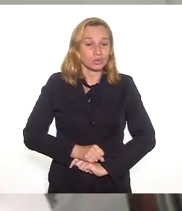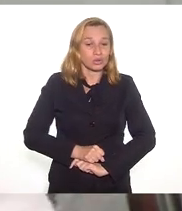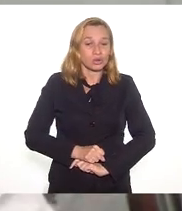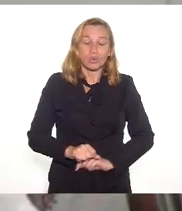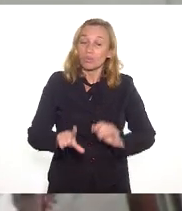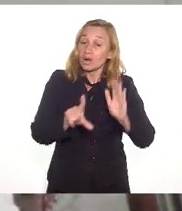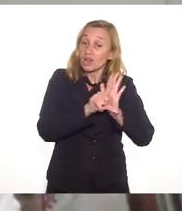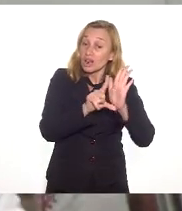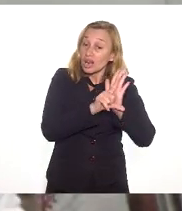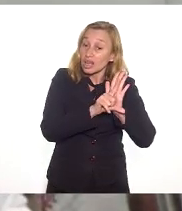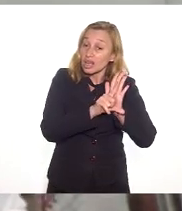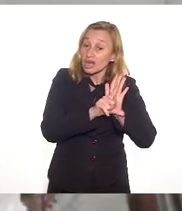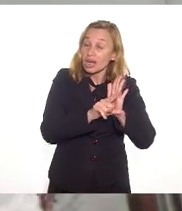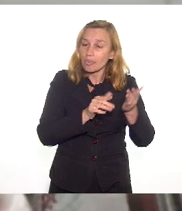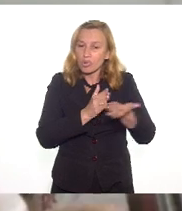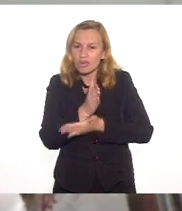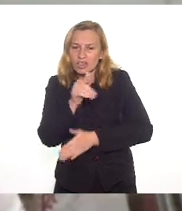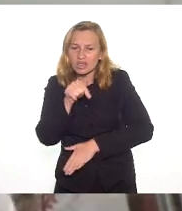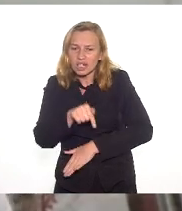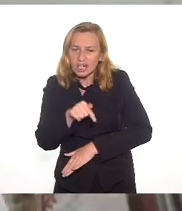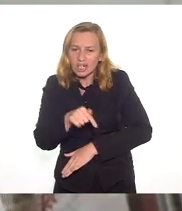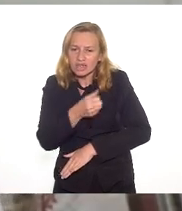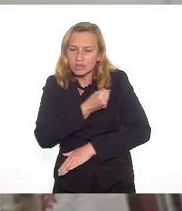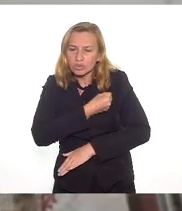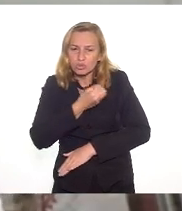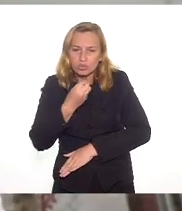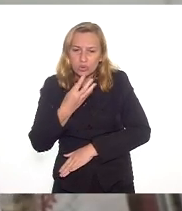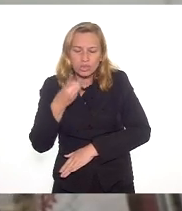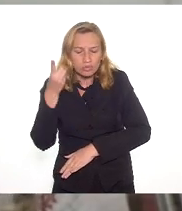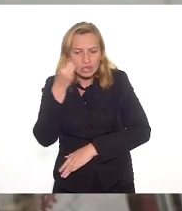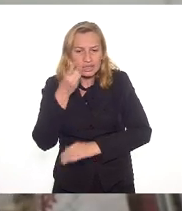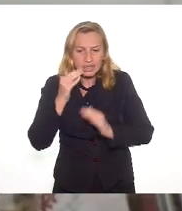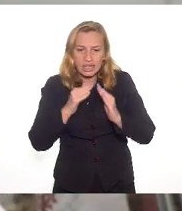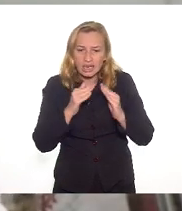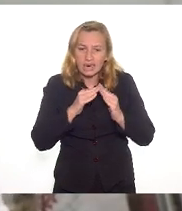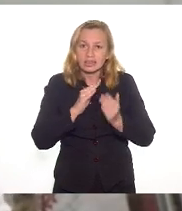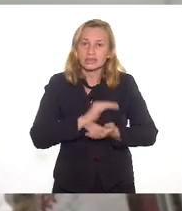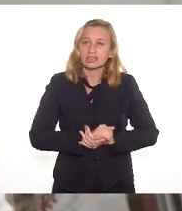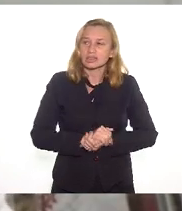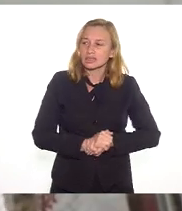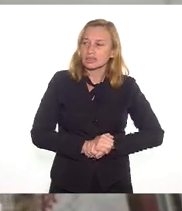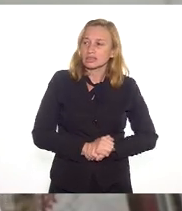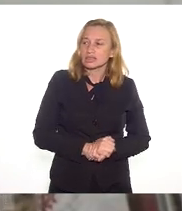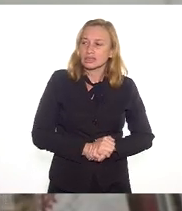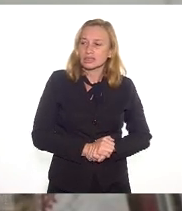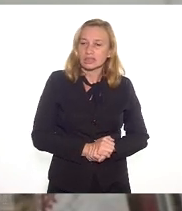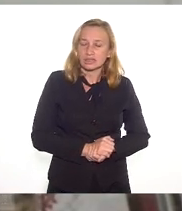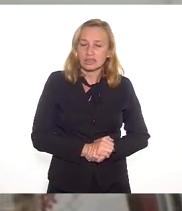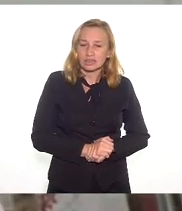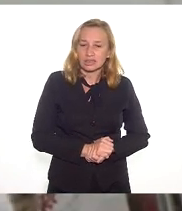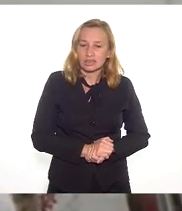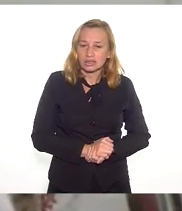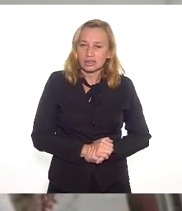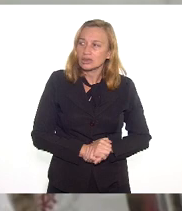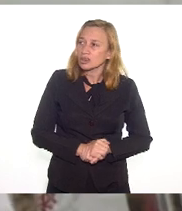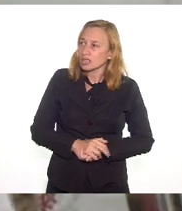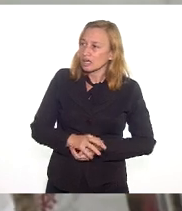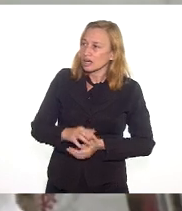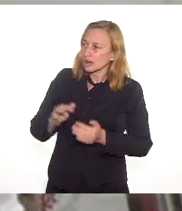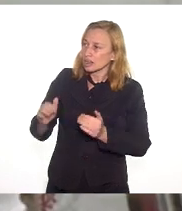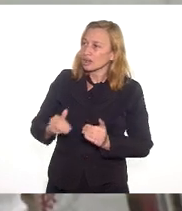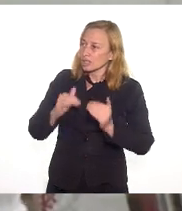lei recentemente aprovada aqui por unanimidade na casa, que estabelece, Vossa Excelência, inclusive,